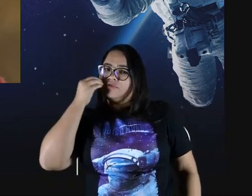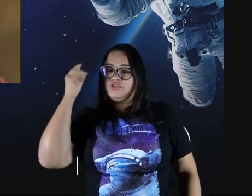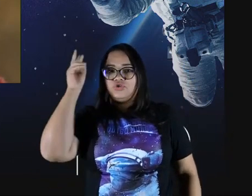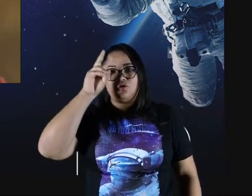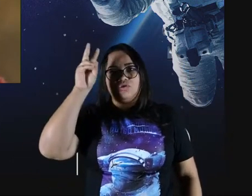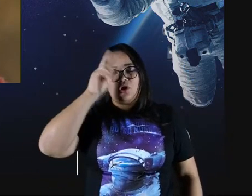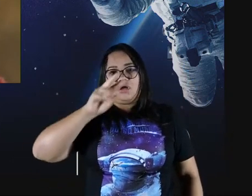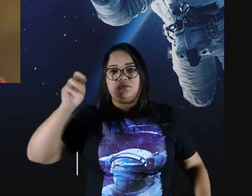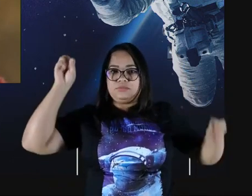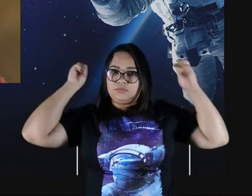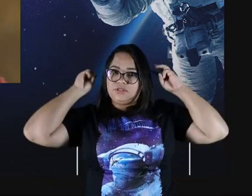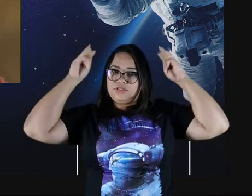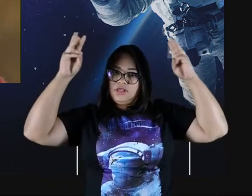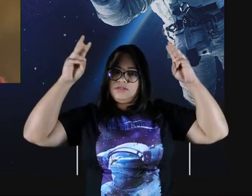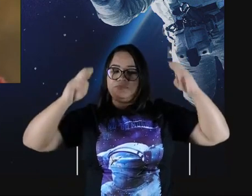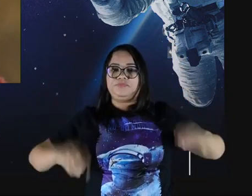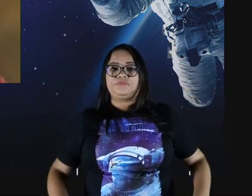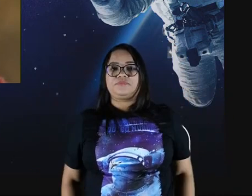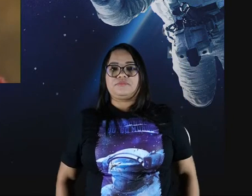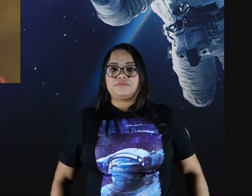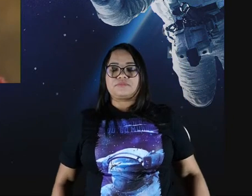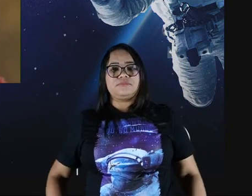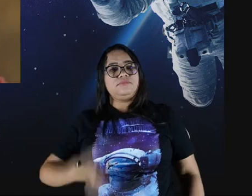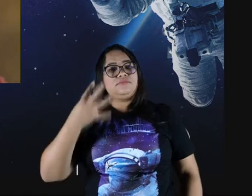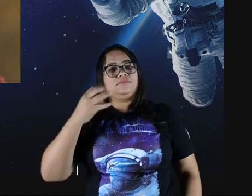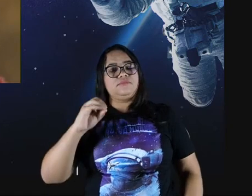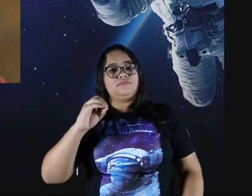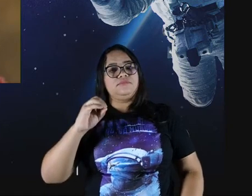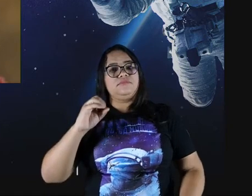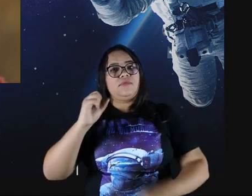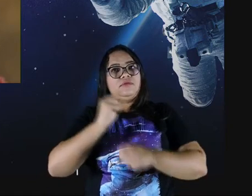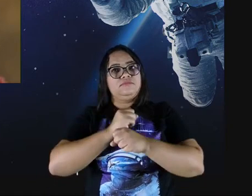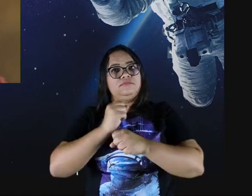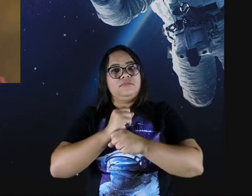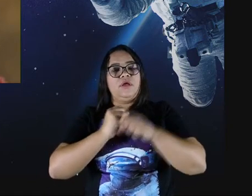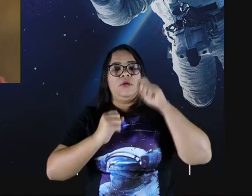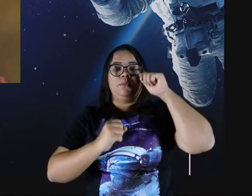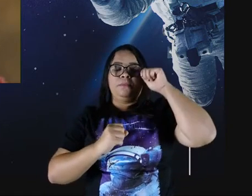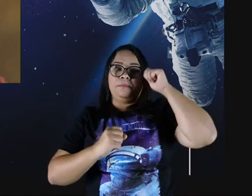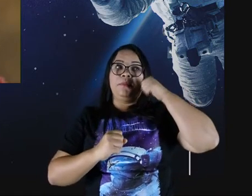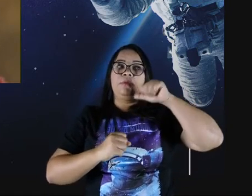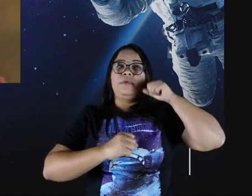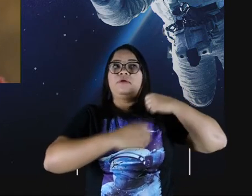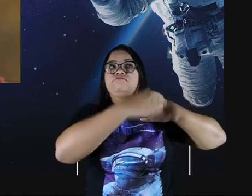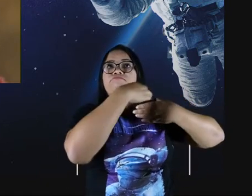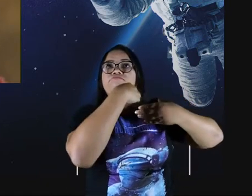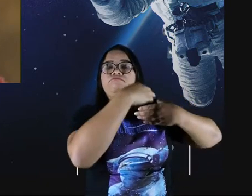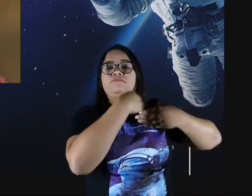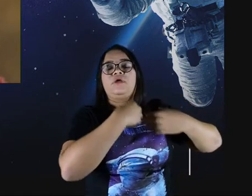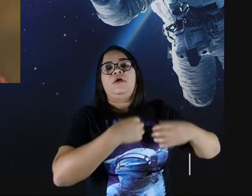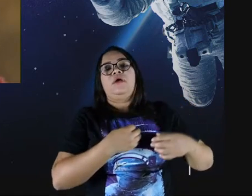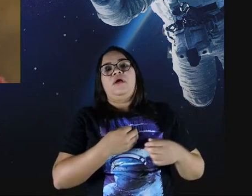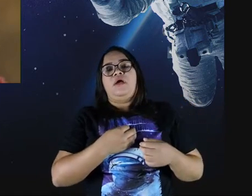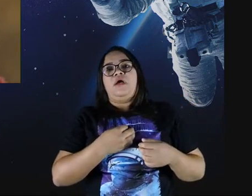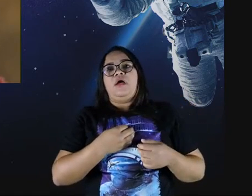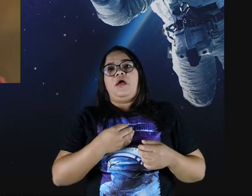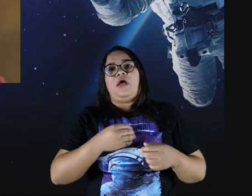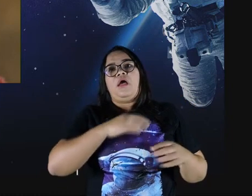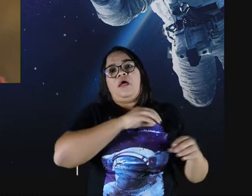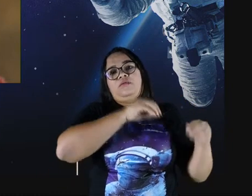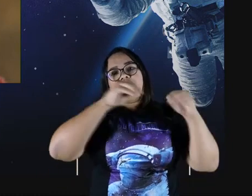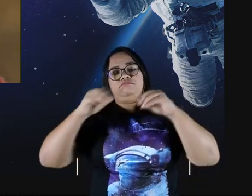de Moisés. Ele, 40 anos, depois de ser educado por sua mãe, foi viver então